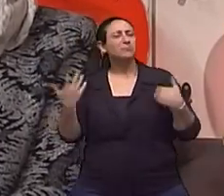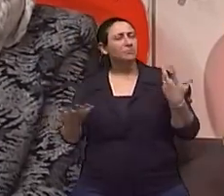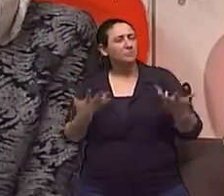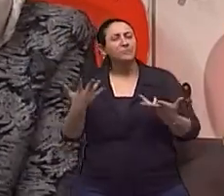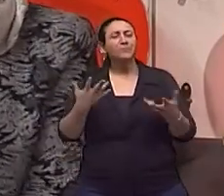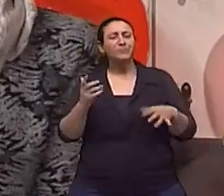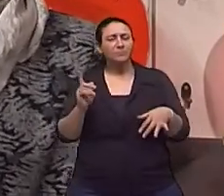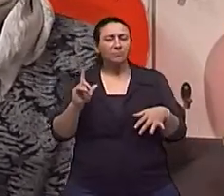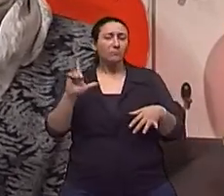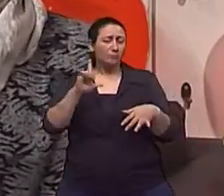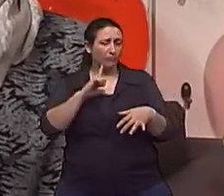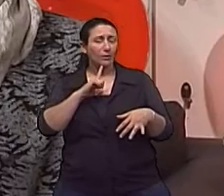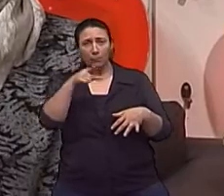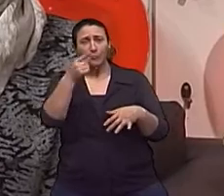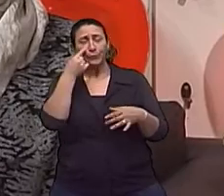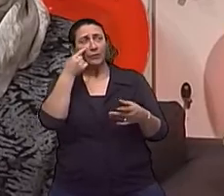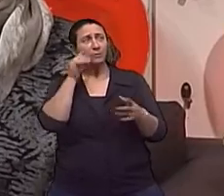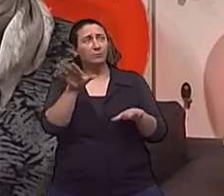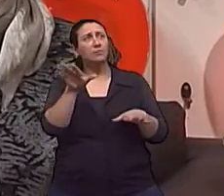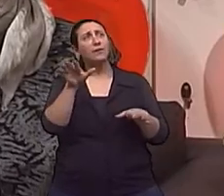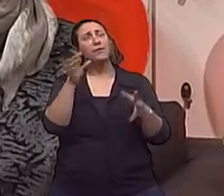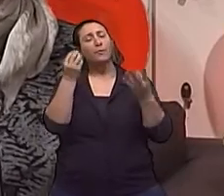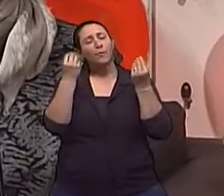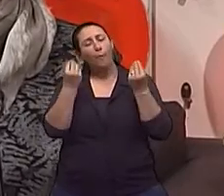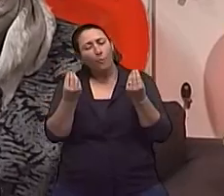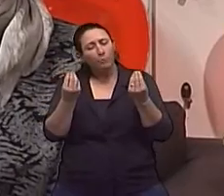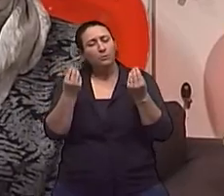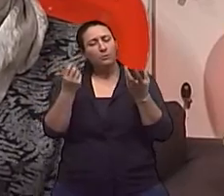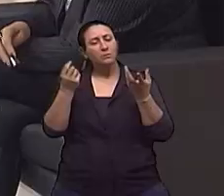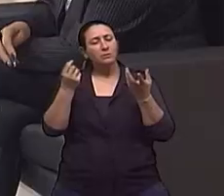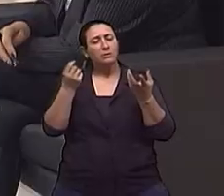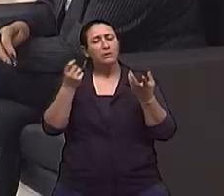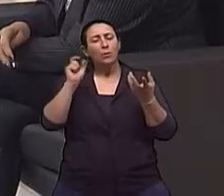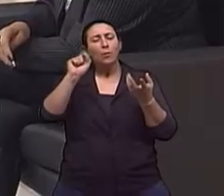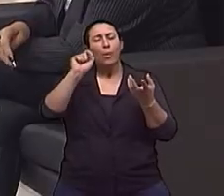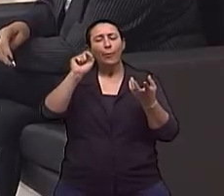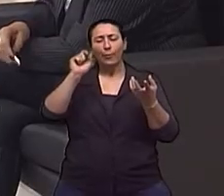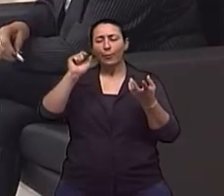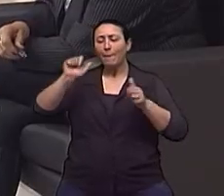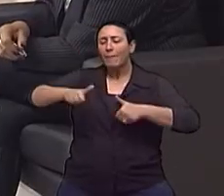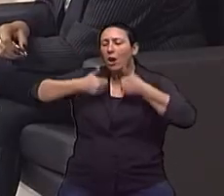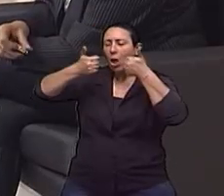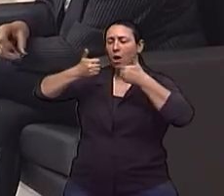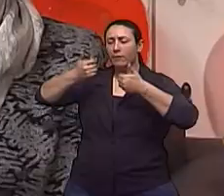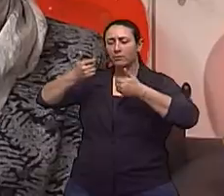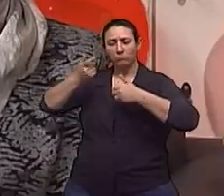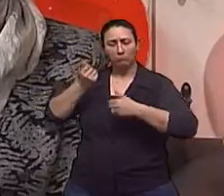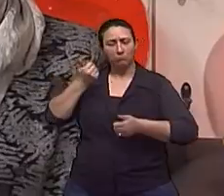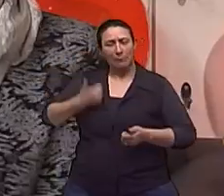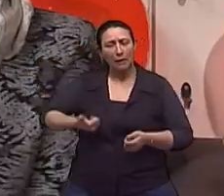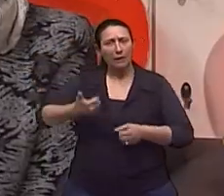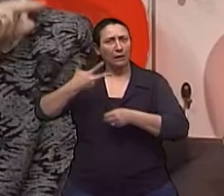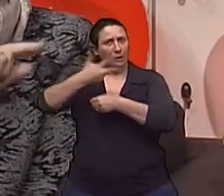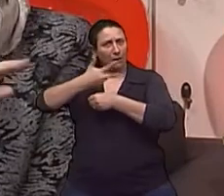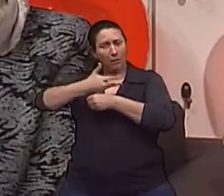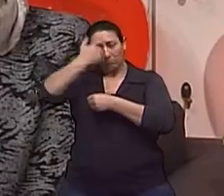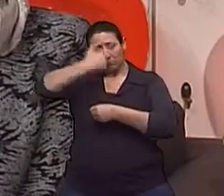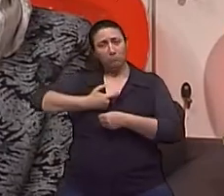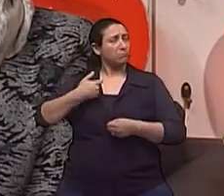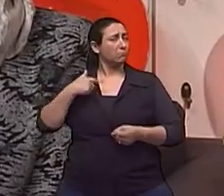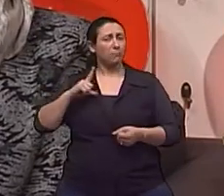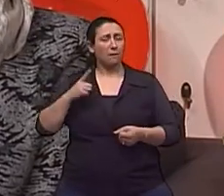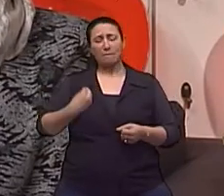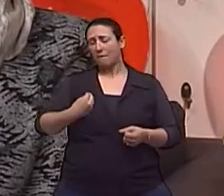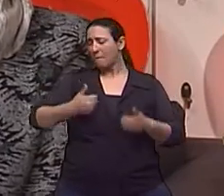cursos para a igreja bem quem é que tem melhor recurso para viver bem eu idoso porque ele já viveu muito já